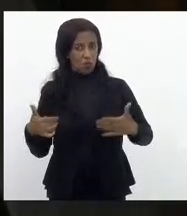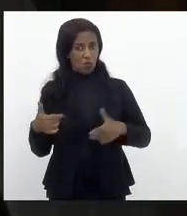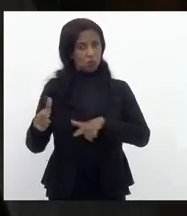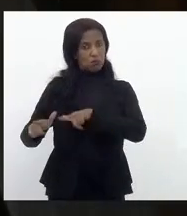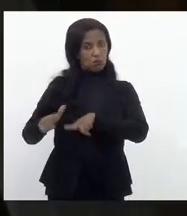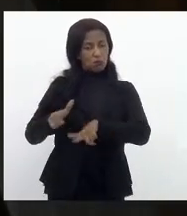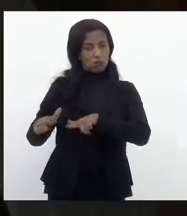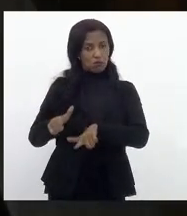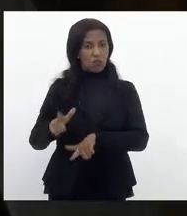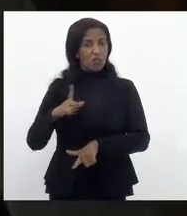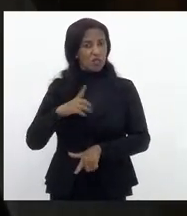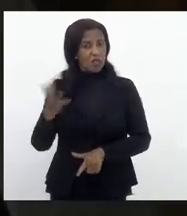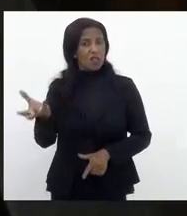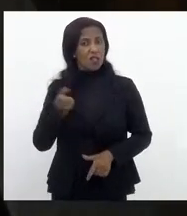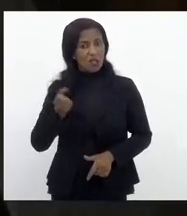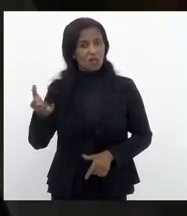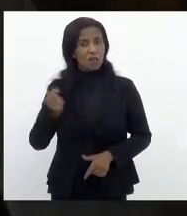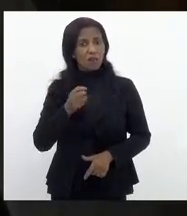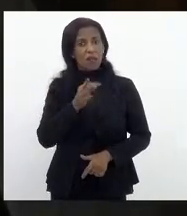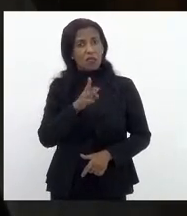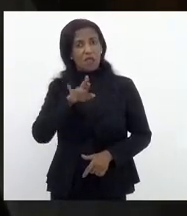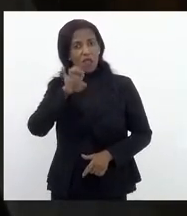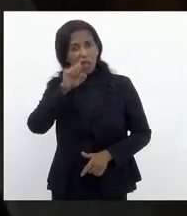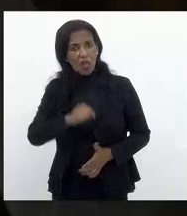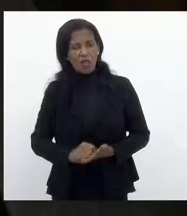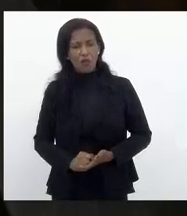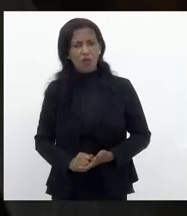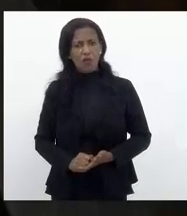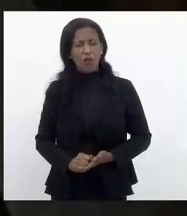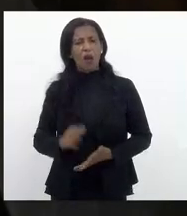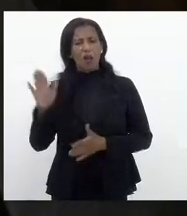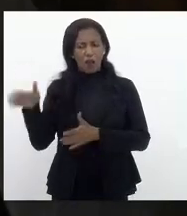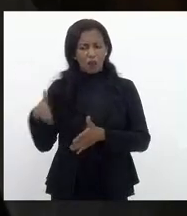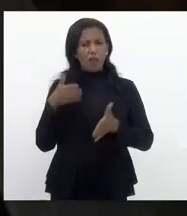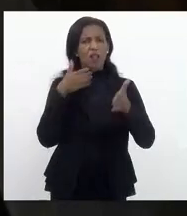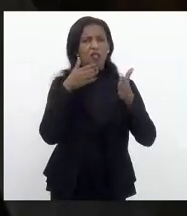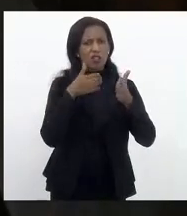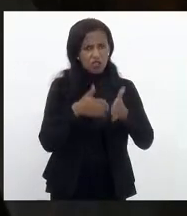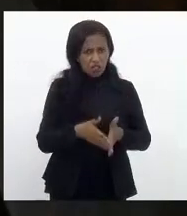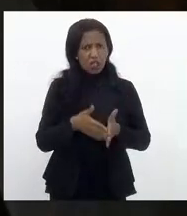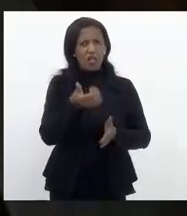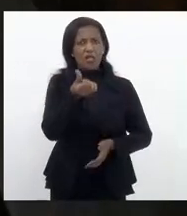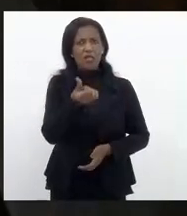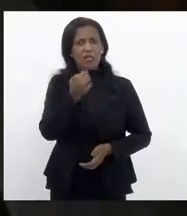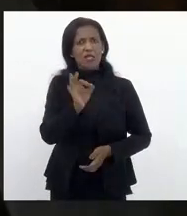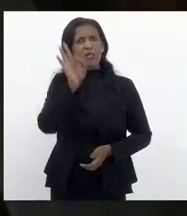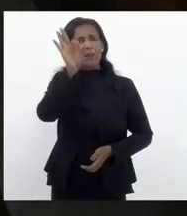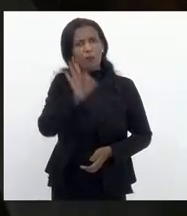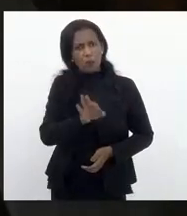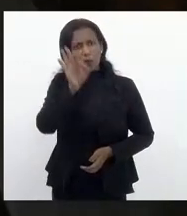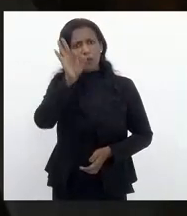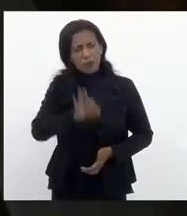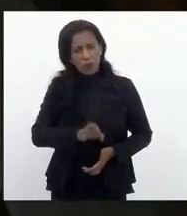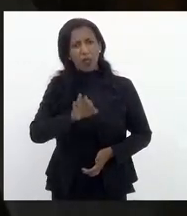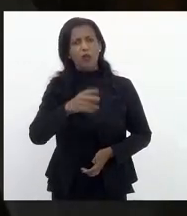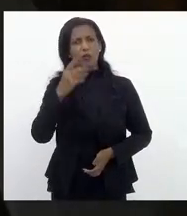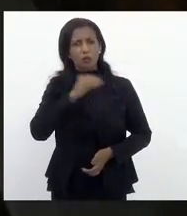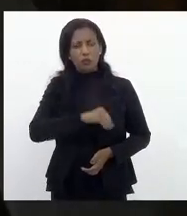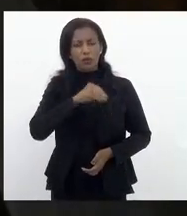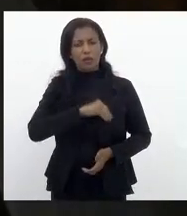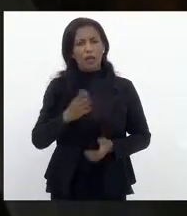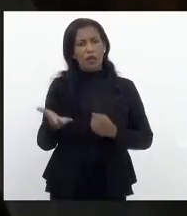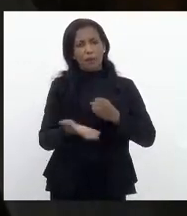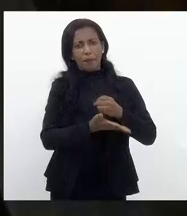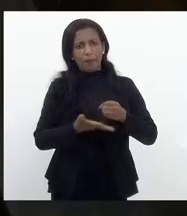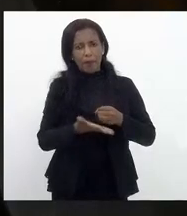ativo tem que receber o prêmio até que ele chegue a sessenta por cento do